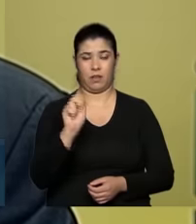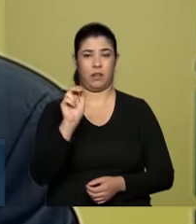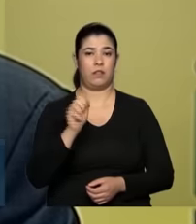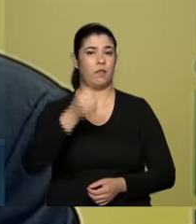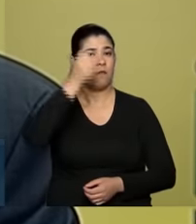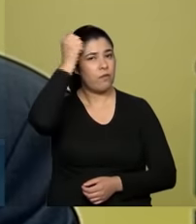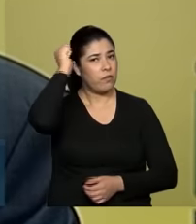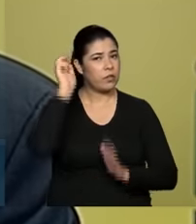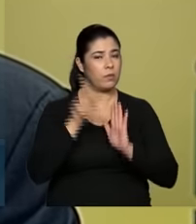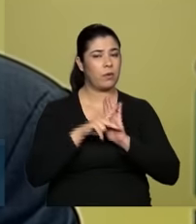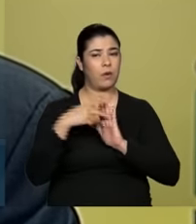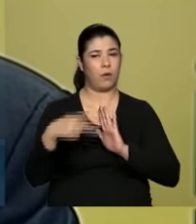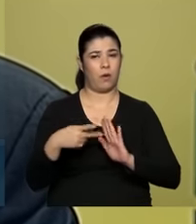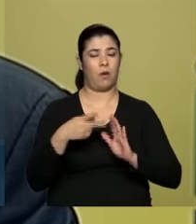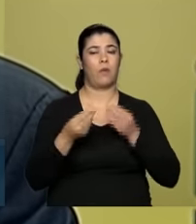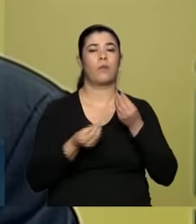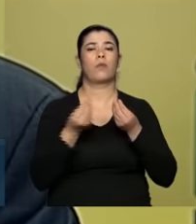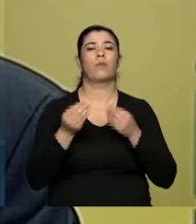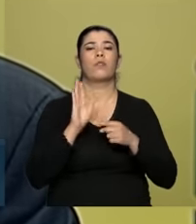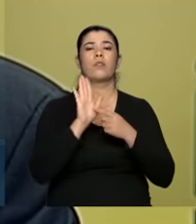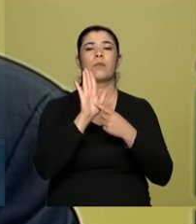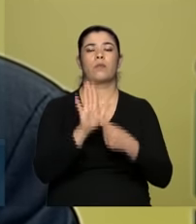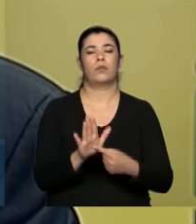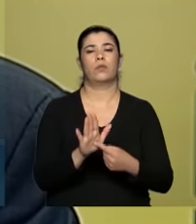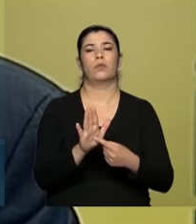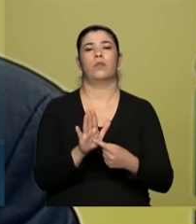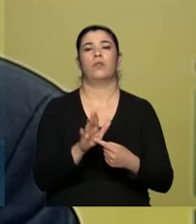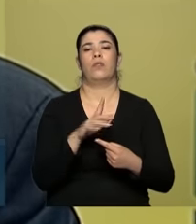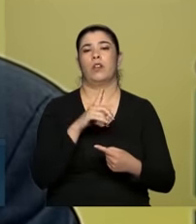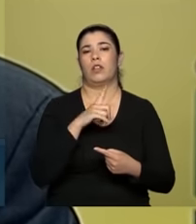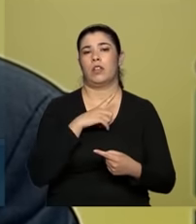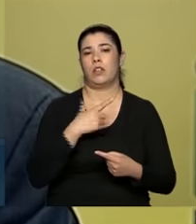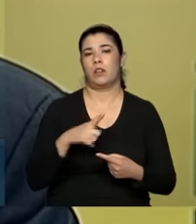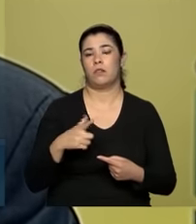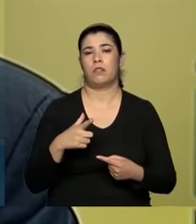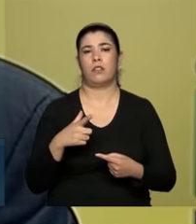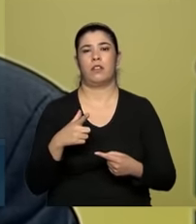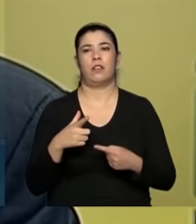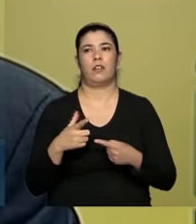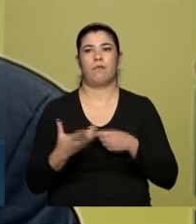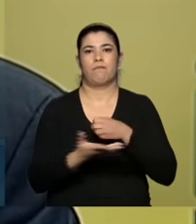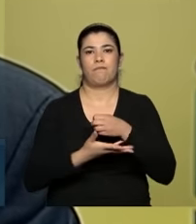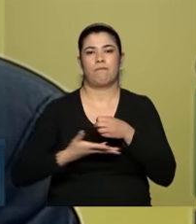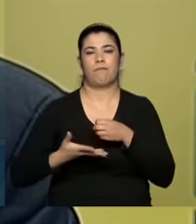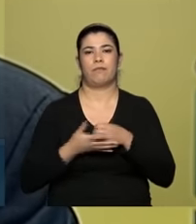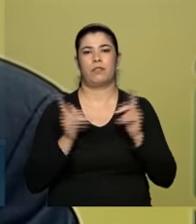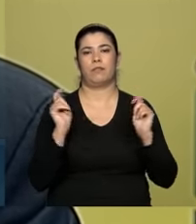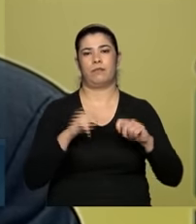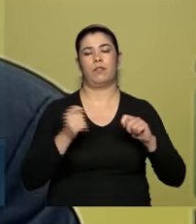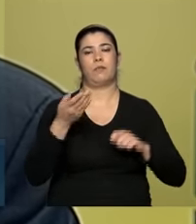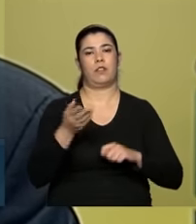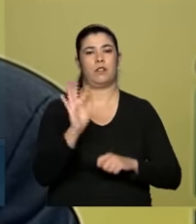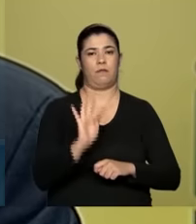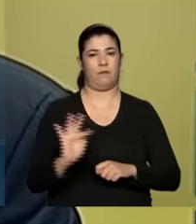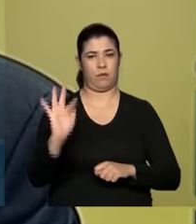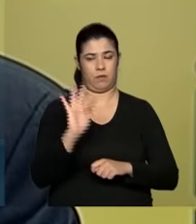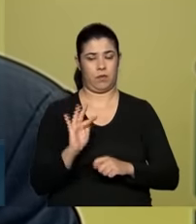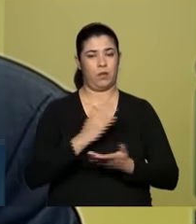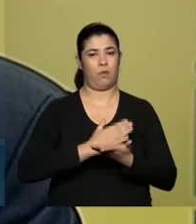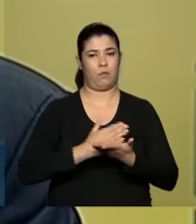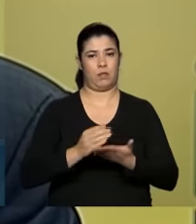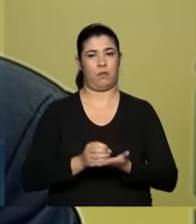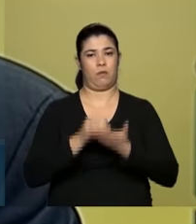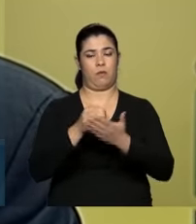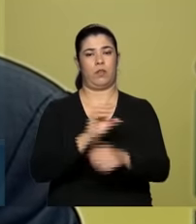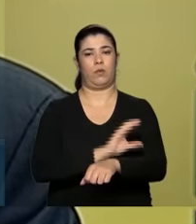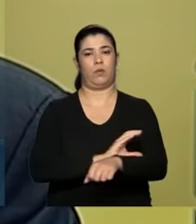agora e mostrou-se como não existe sustentação possível para essa faculdade funcionar, mas